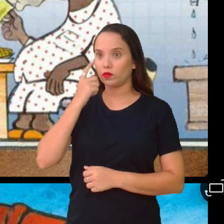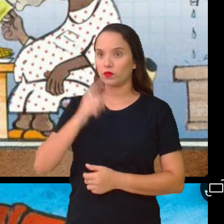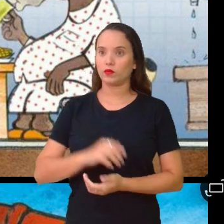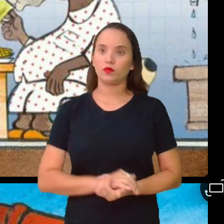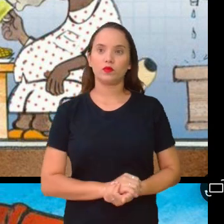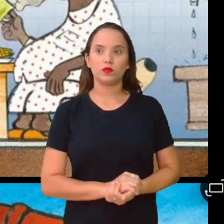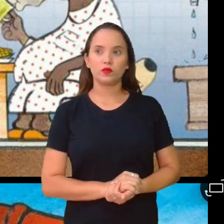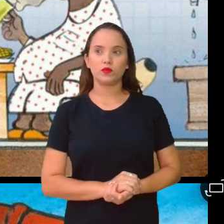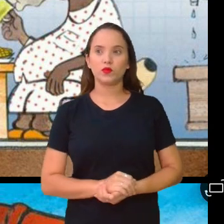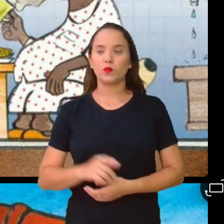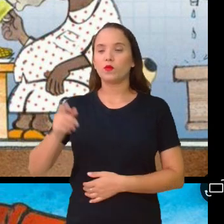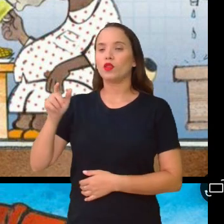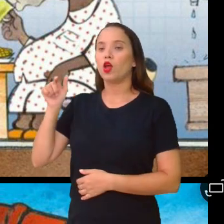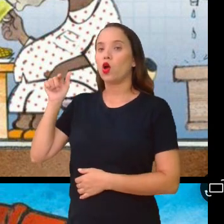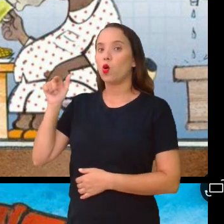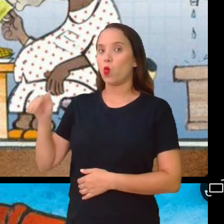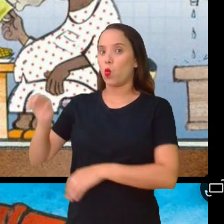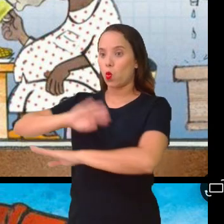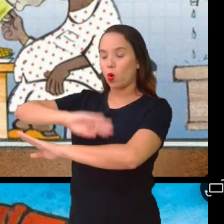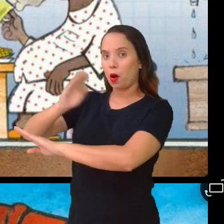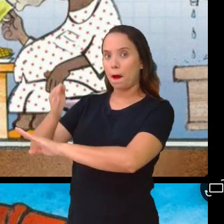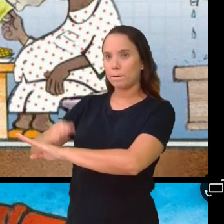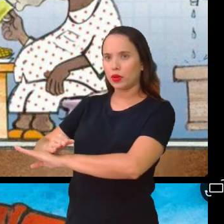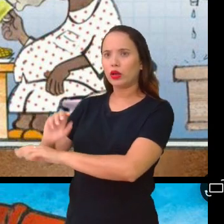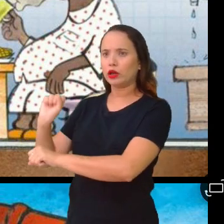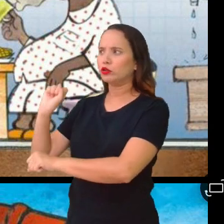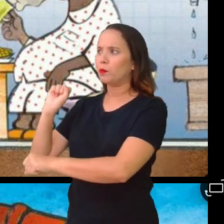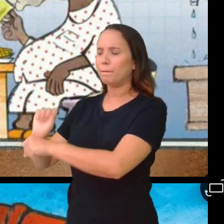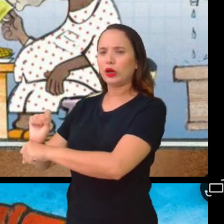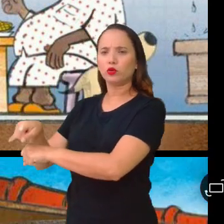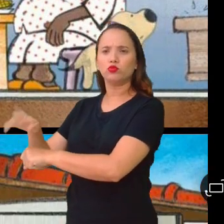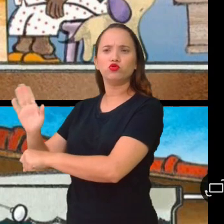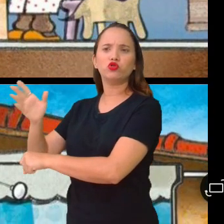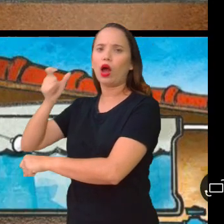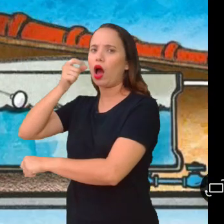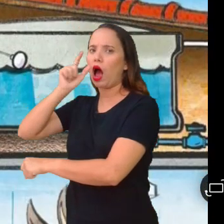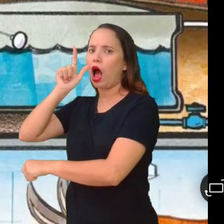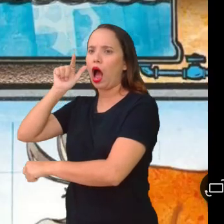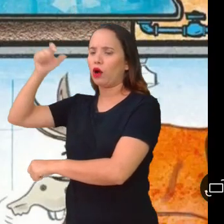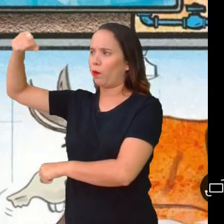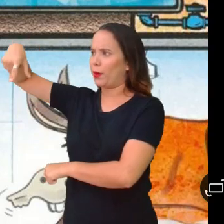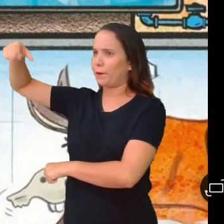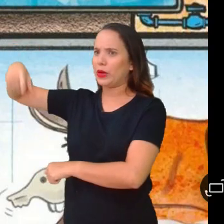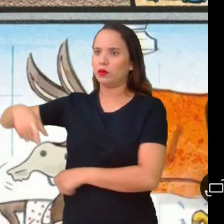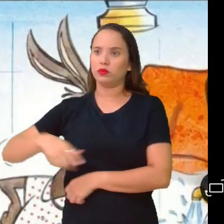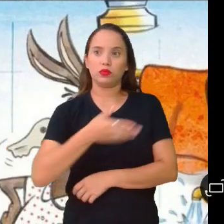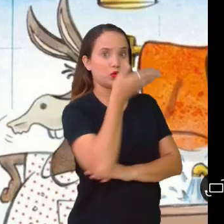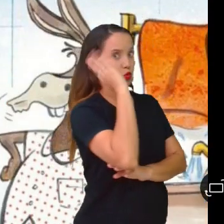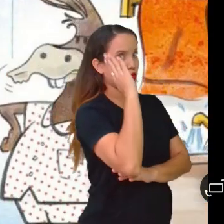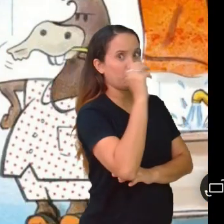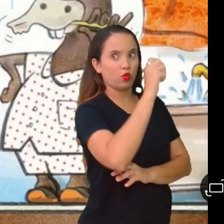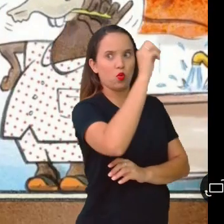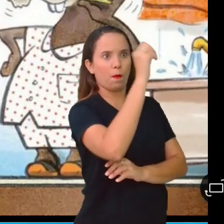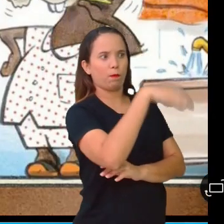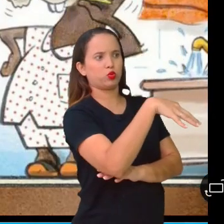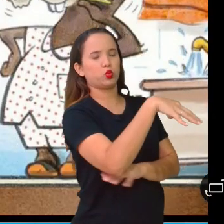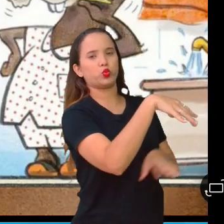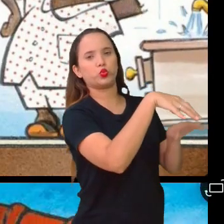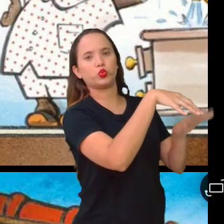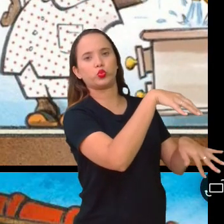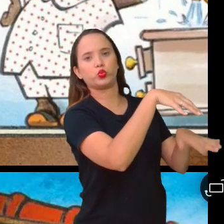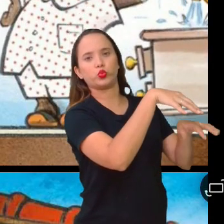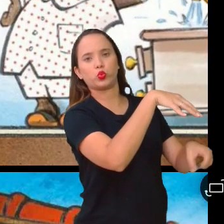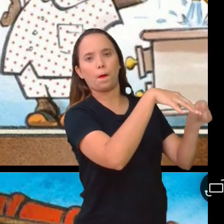jorrar. Mas o burro esqueceu a torneira ligada. Vamos ver o que é que vai acontecer aí? Depois